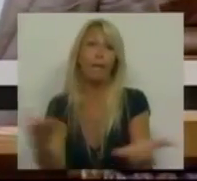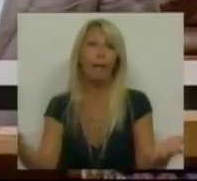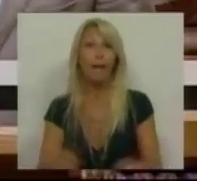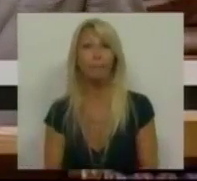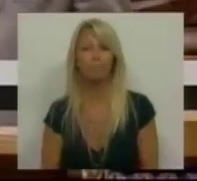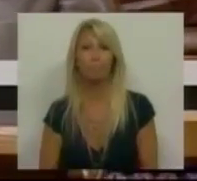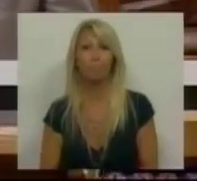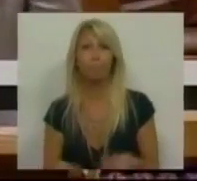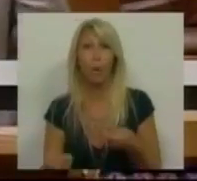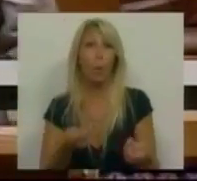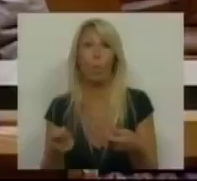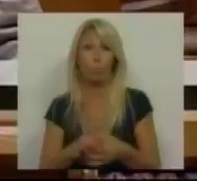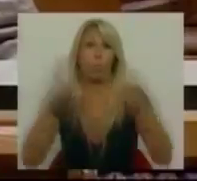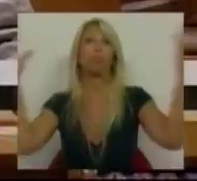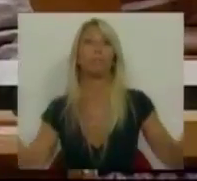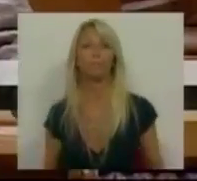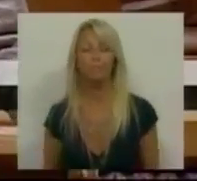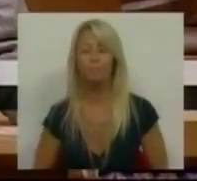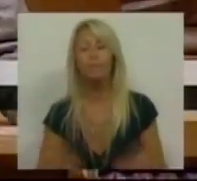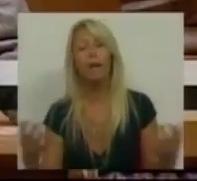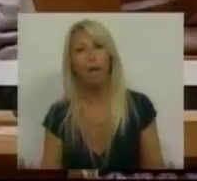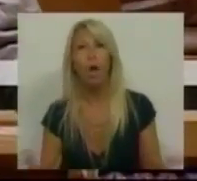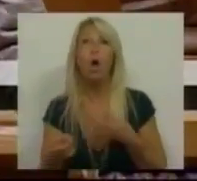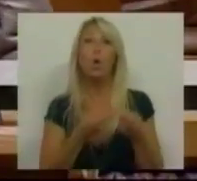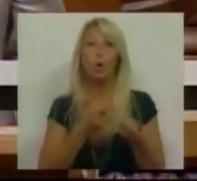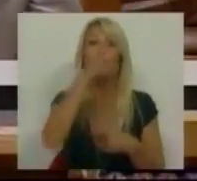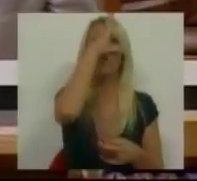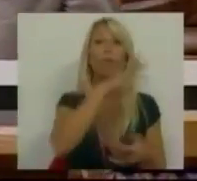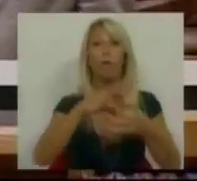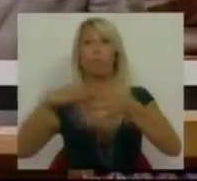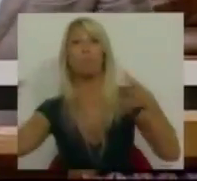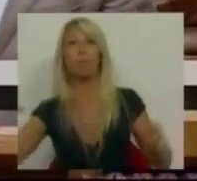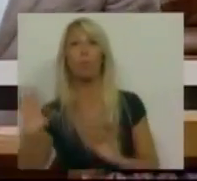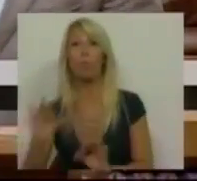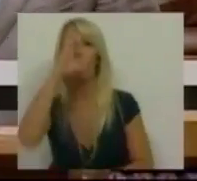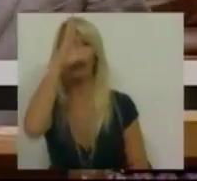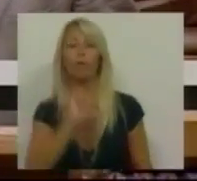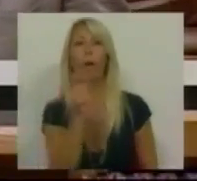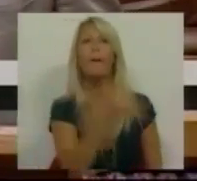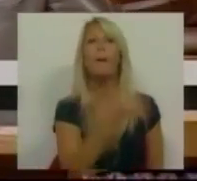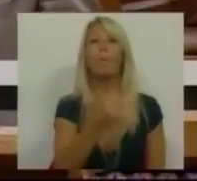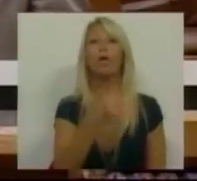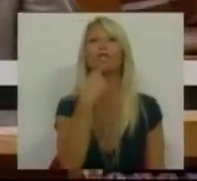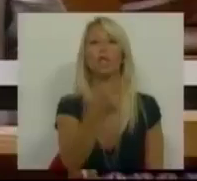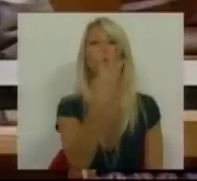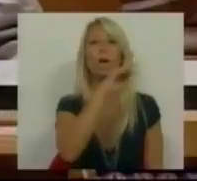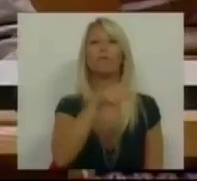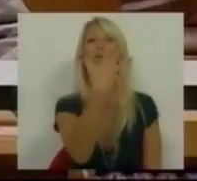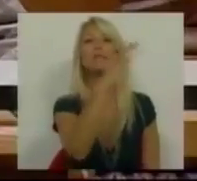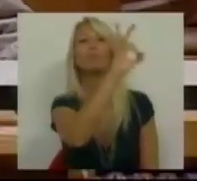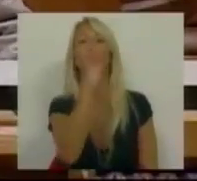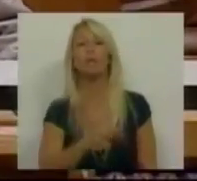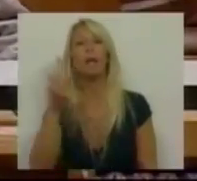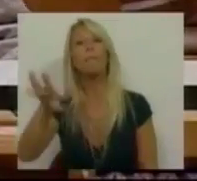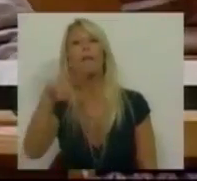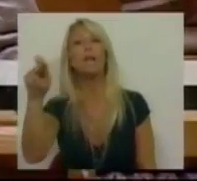descoordenação. Afinal, o coordenador do Governo está descoordenado com o próprio Governo. Paulo Portas diz 4,5%, Maria Luísa